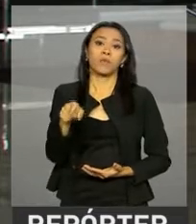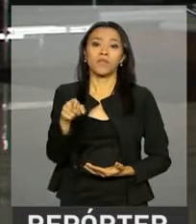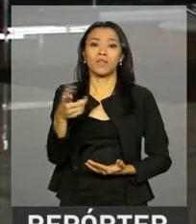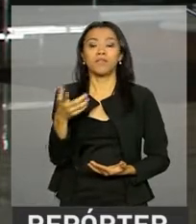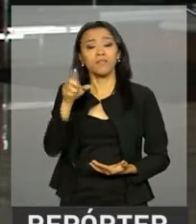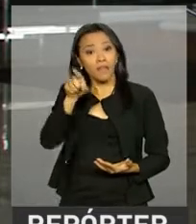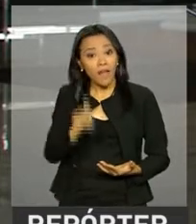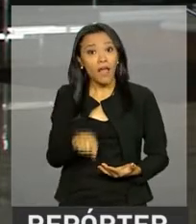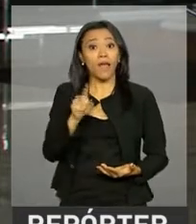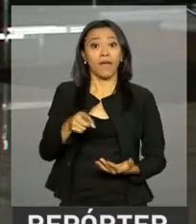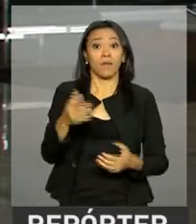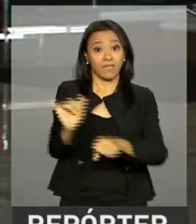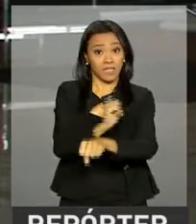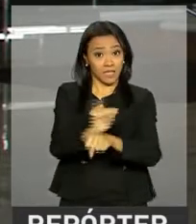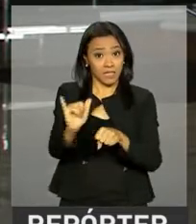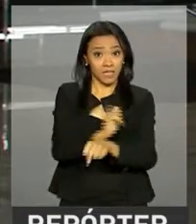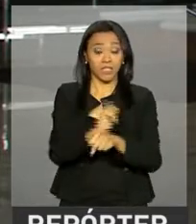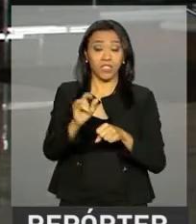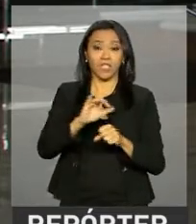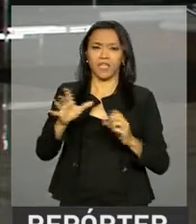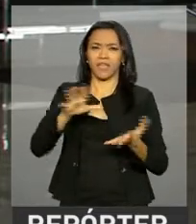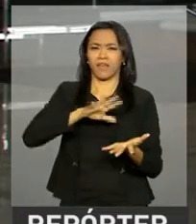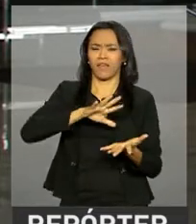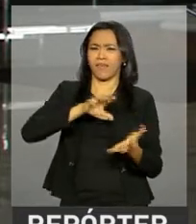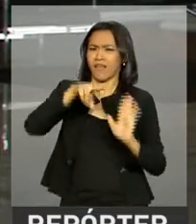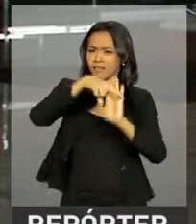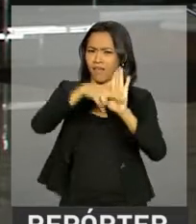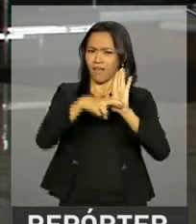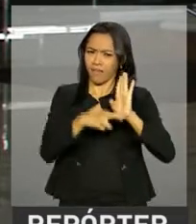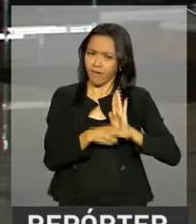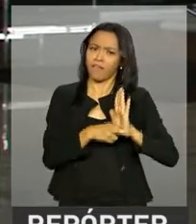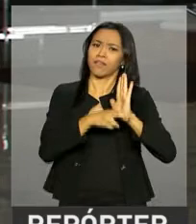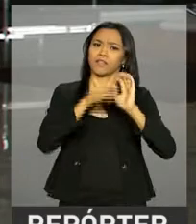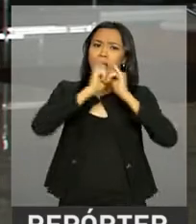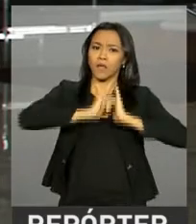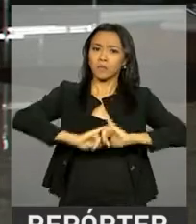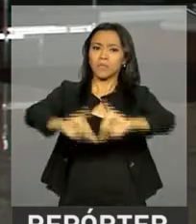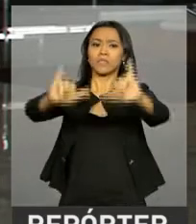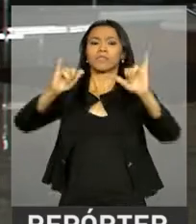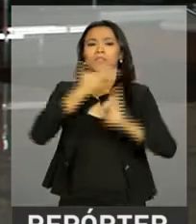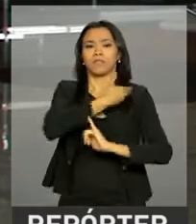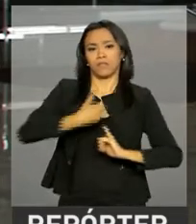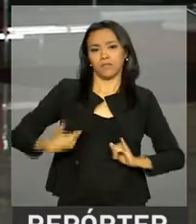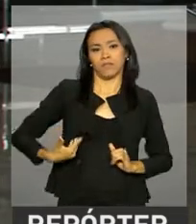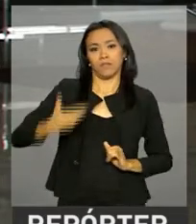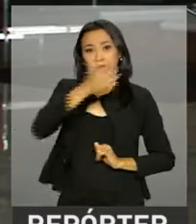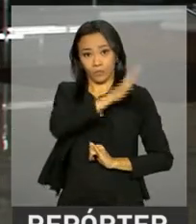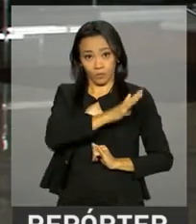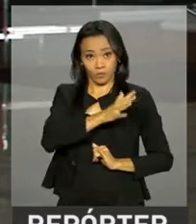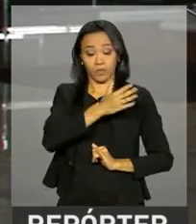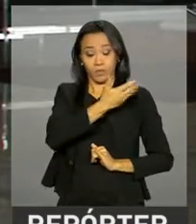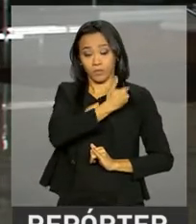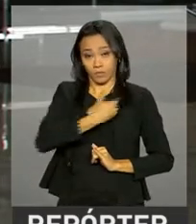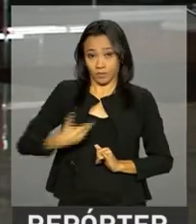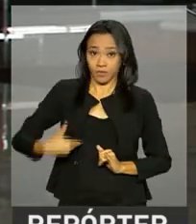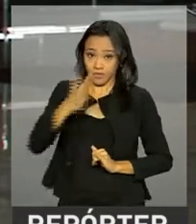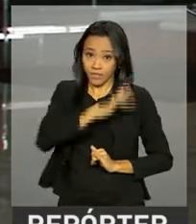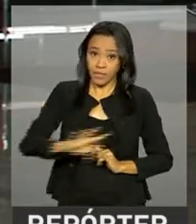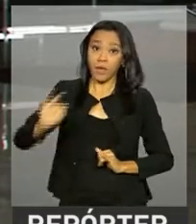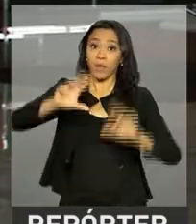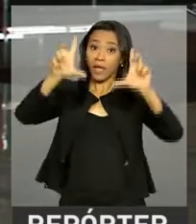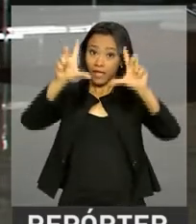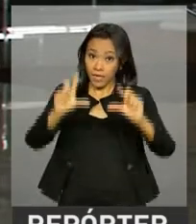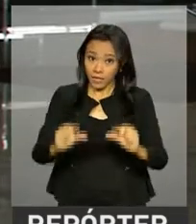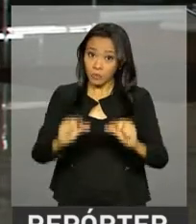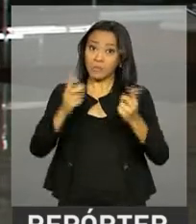ea mudança faz parte do pacote de medidas microeconômicas anunciadas pelo governo para reduzir o custo das empresas no país